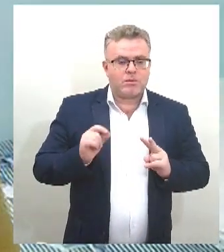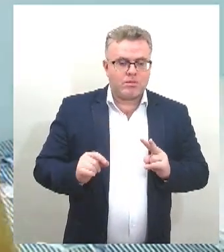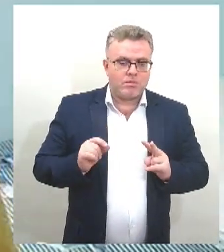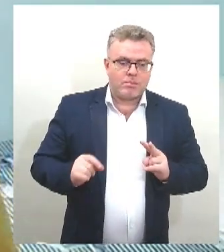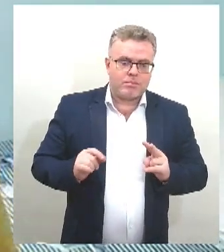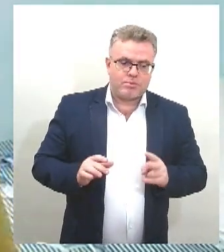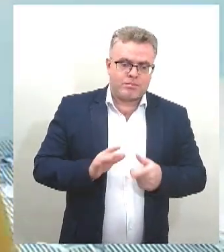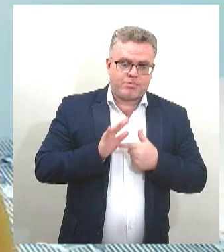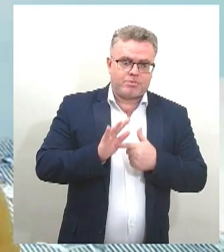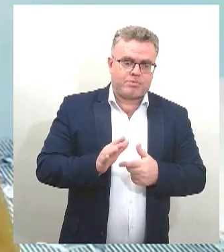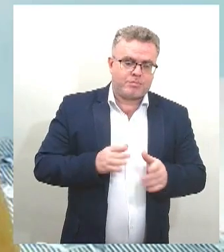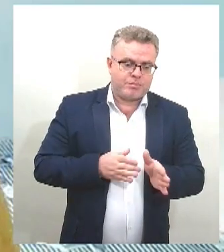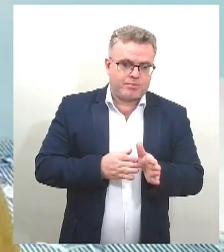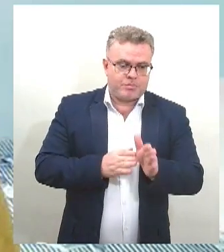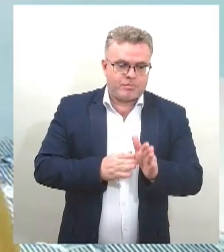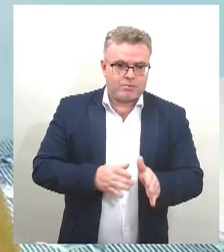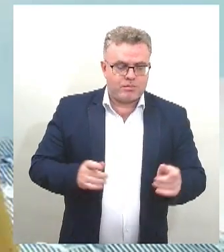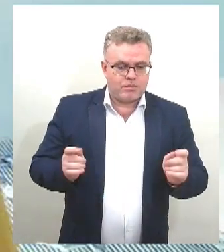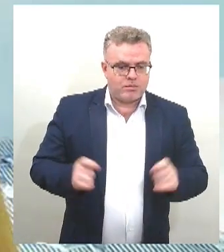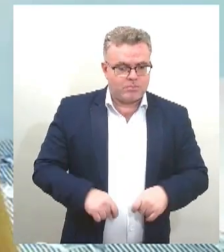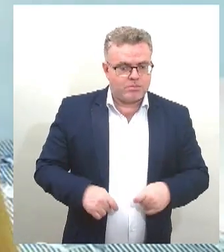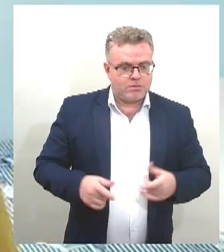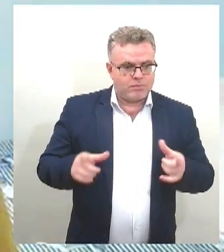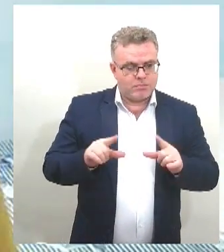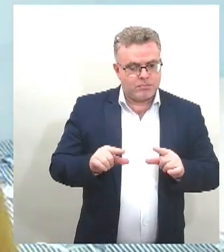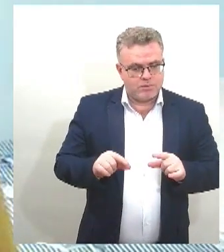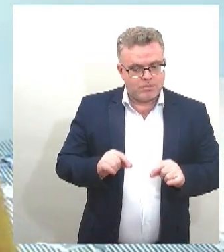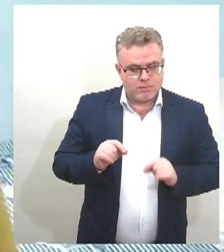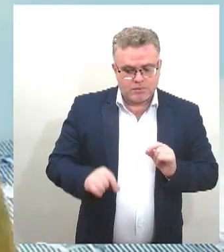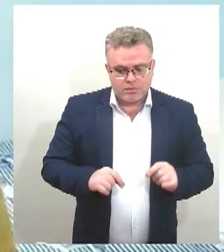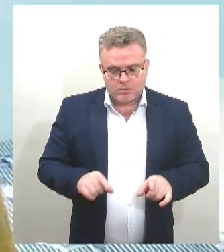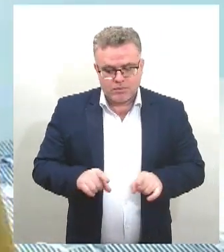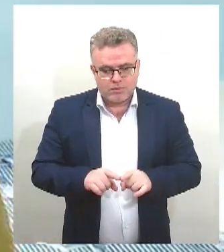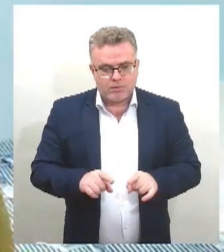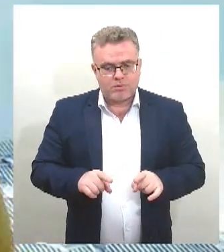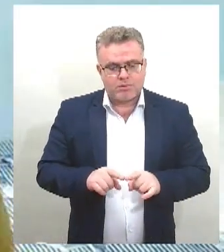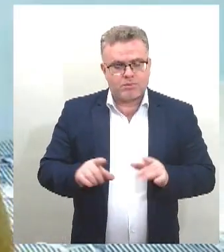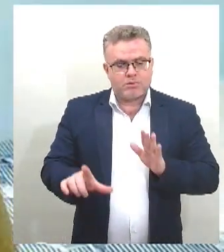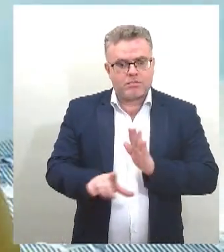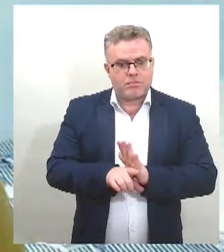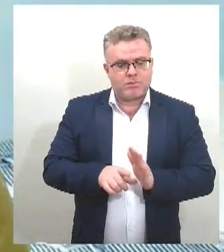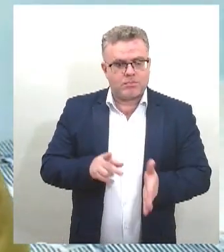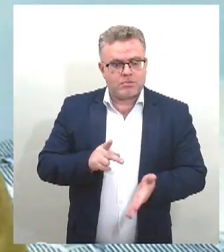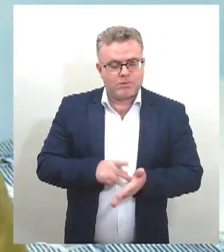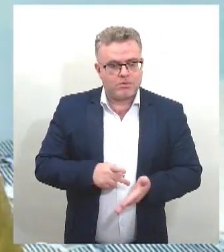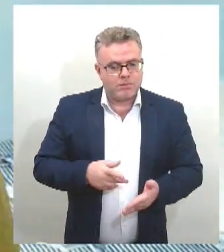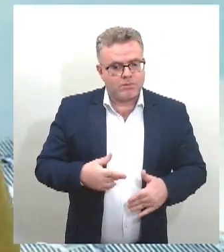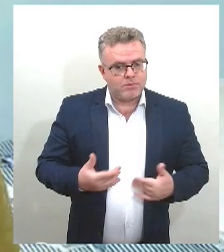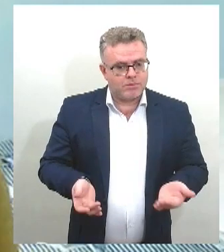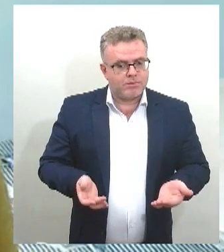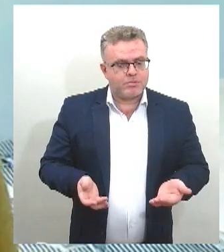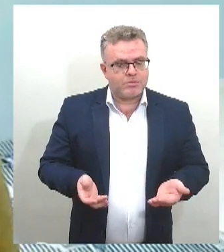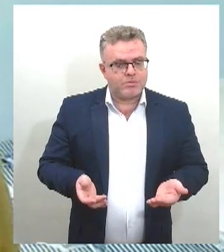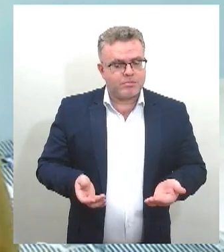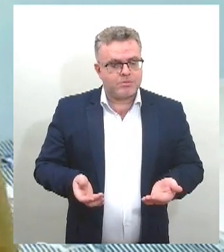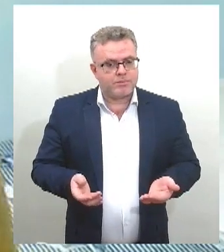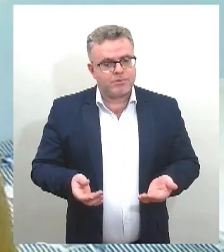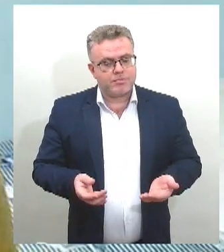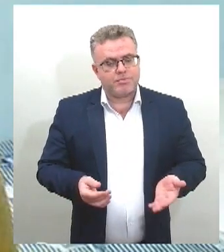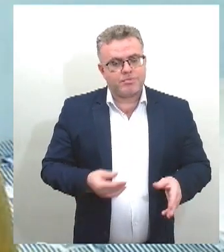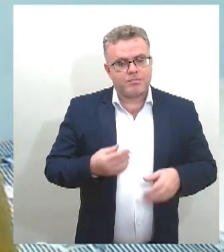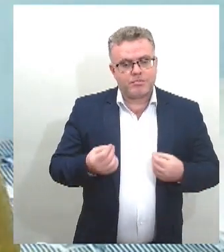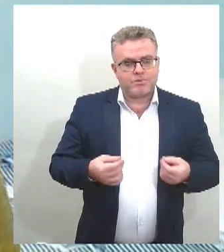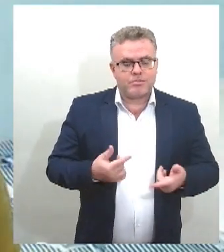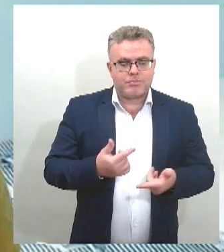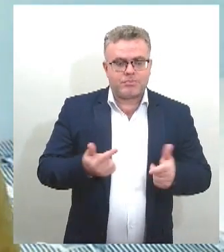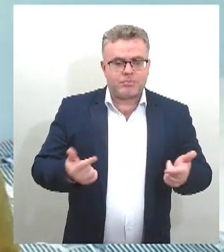no desgaste da coroa, sem falar da letargia do próprio imperador, que passou, digamos assim, a não ter gosto pelo